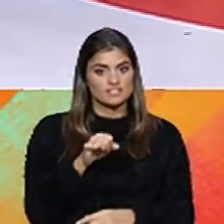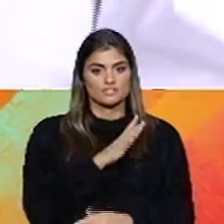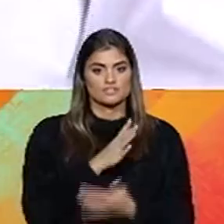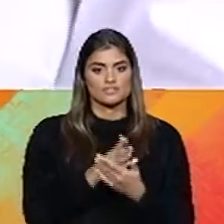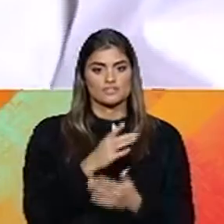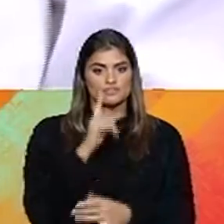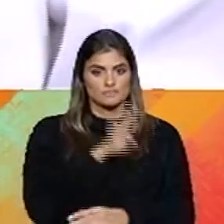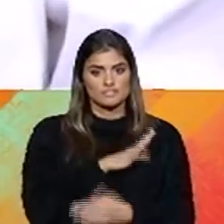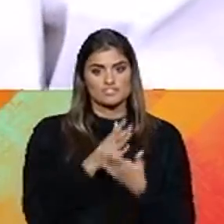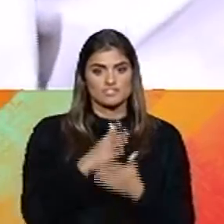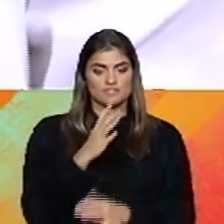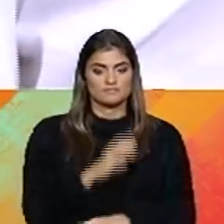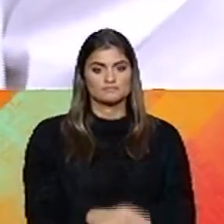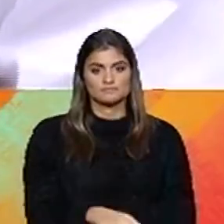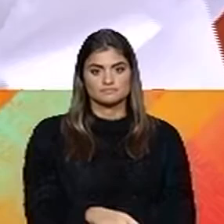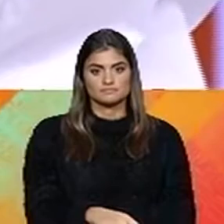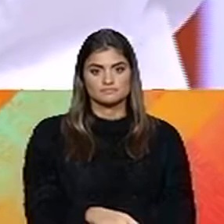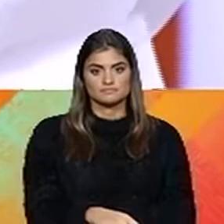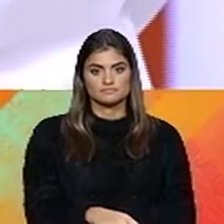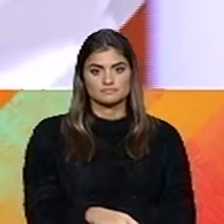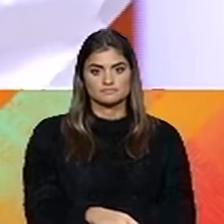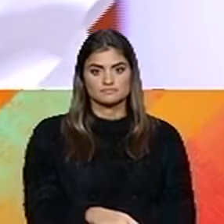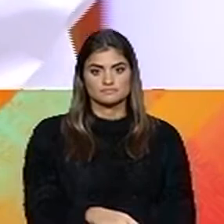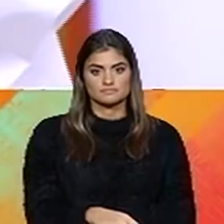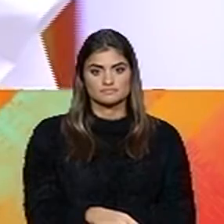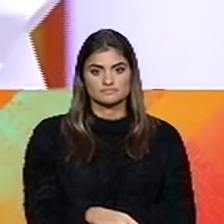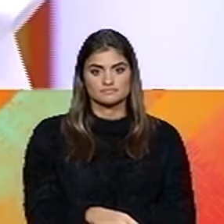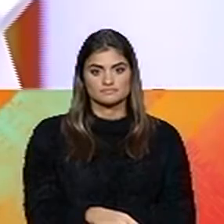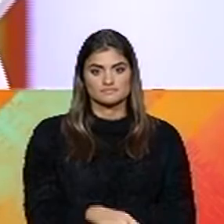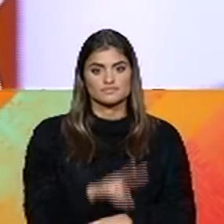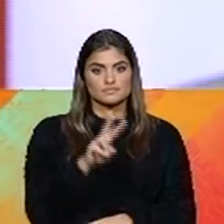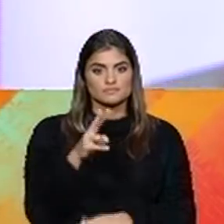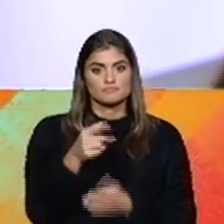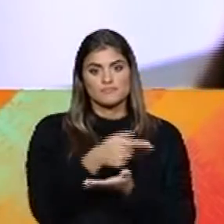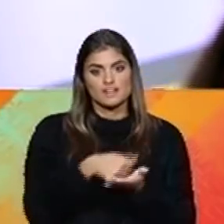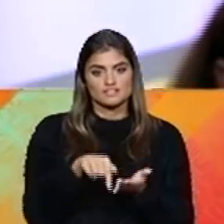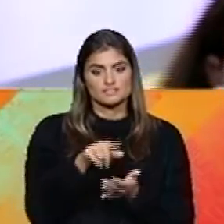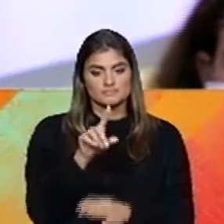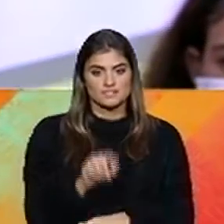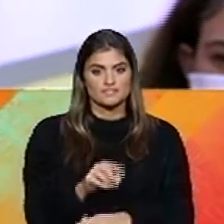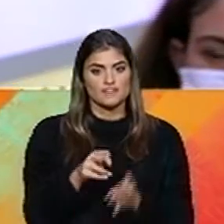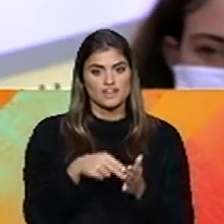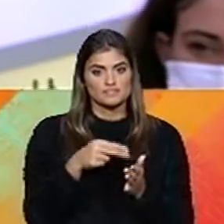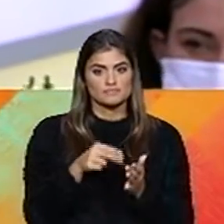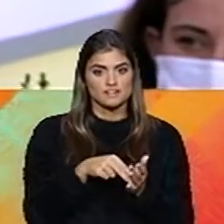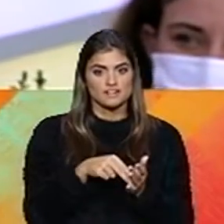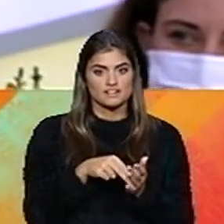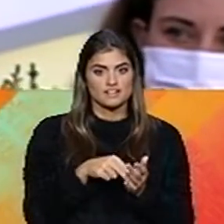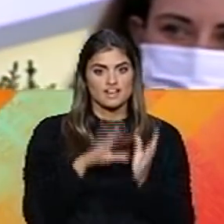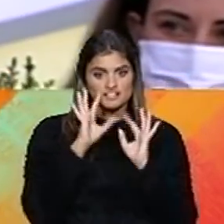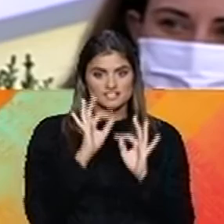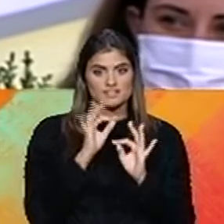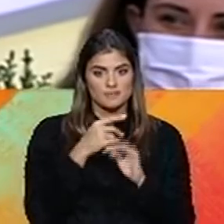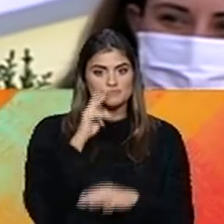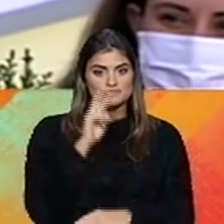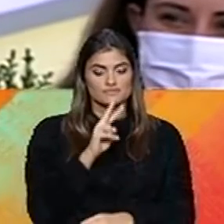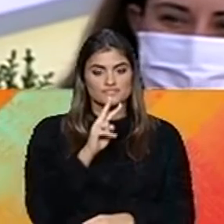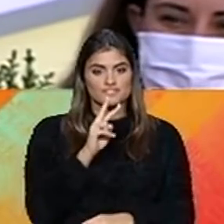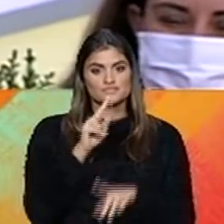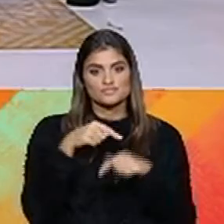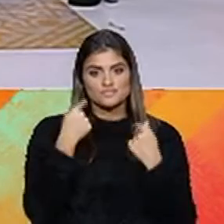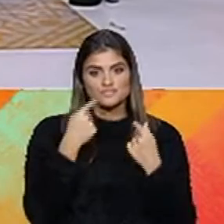de nós e ganhei Então essas partes favor vamos esperar mais uns segundos e depois vamos ver se o Jorge comeu não